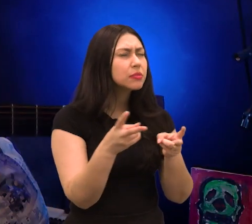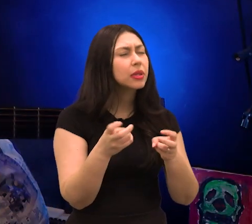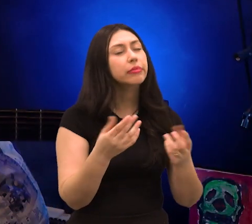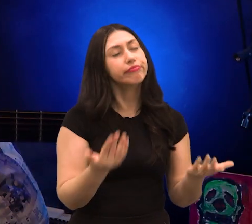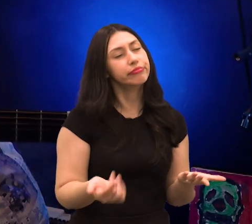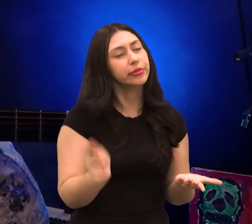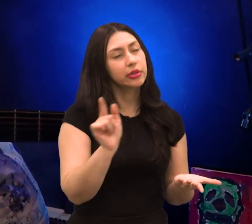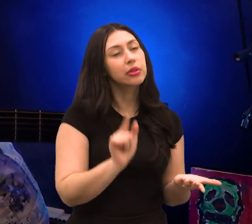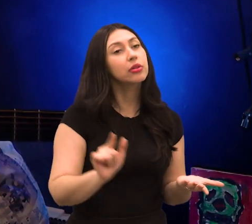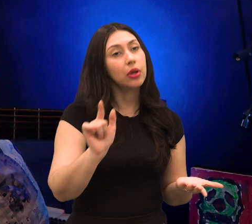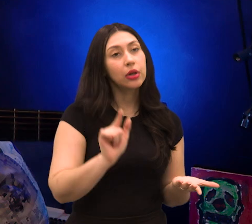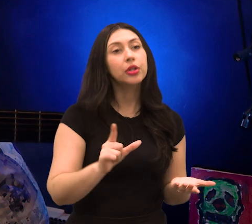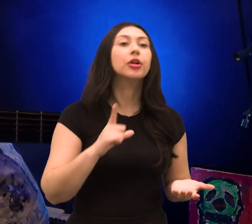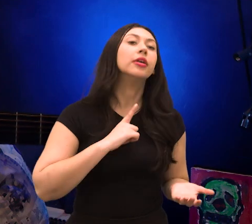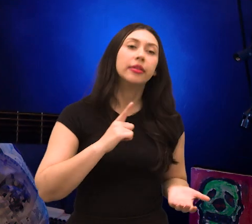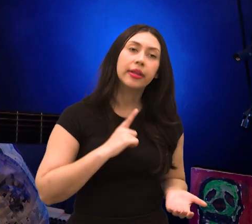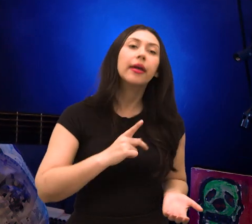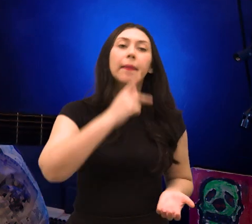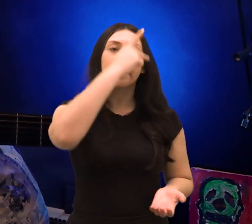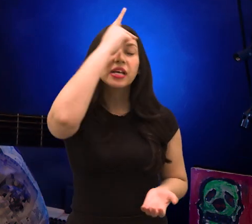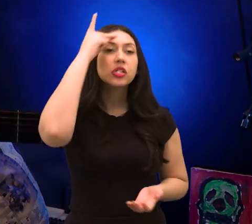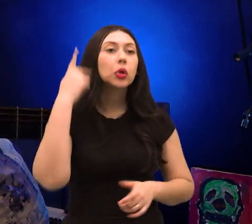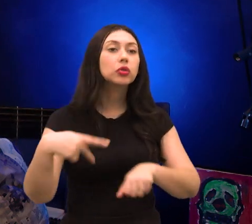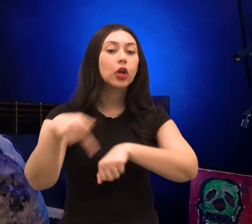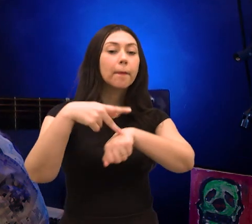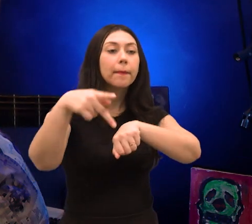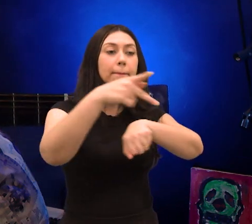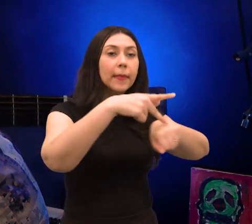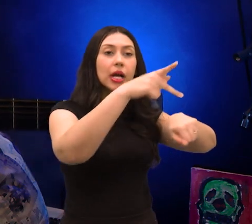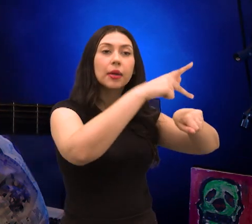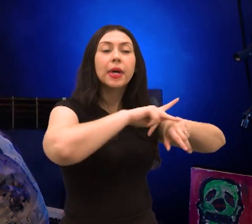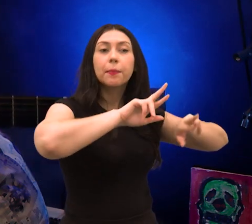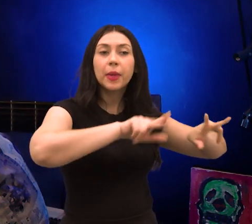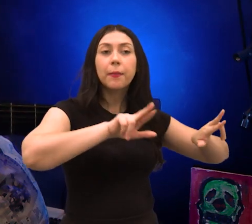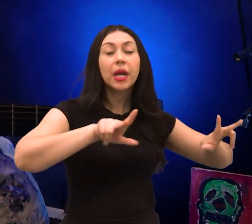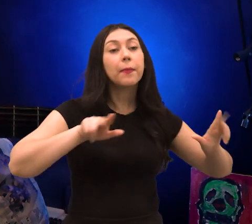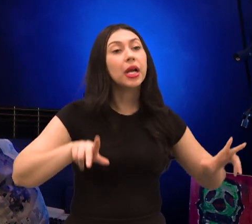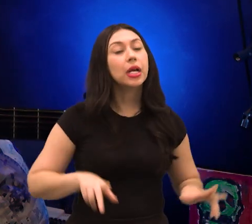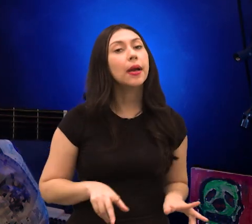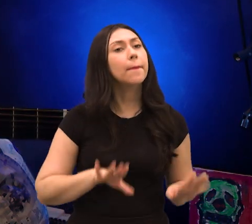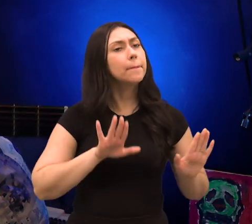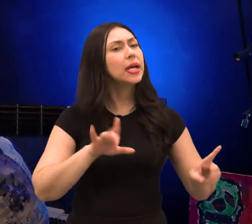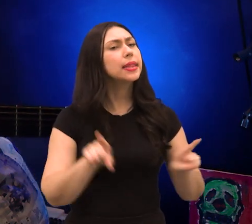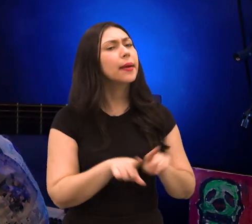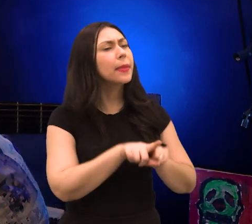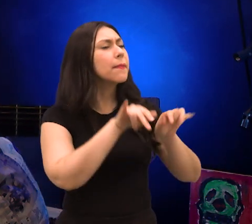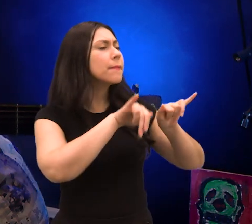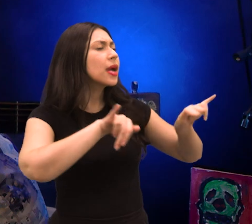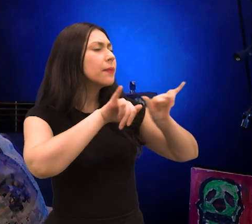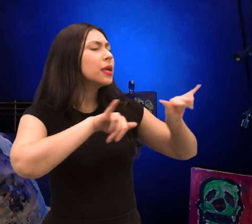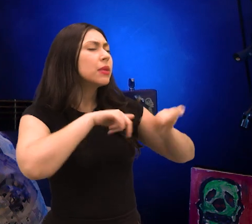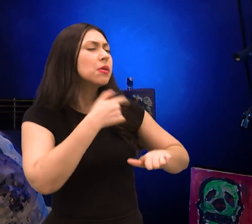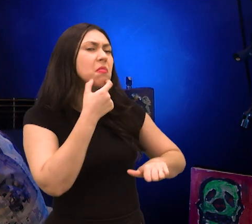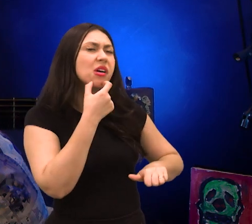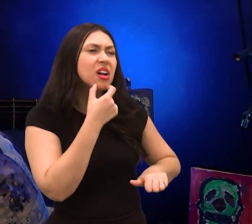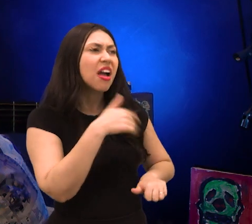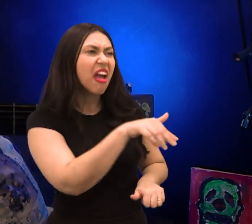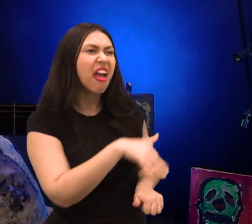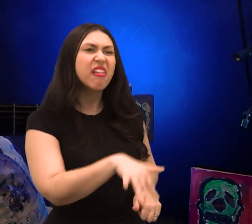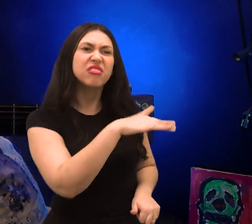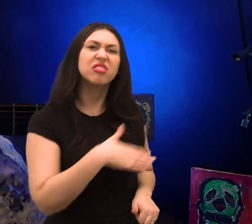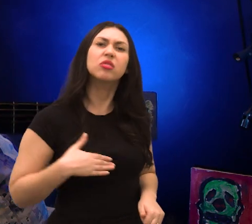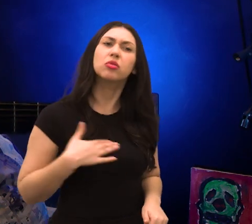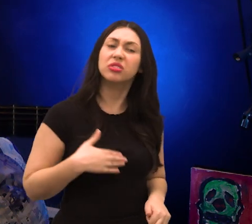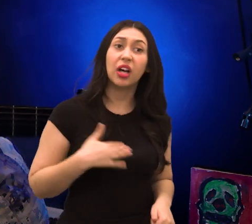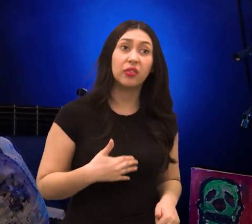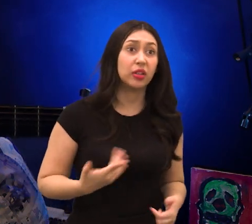a ver que, lógico, toquei para muitos intercambistas, de pessoas de várias nacionalidades. E para os ingleses eu comecei a fazer, que eles gostavam